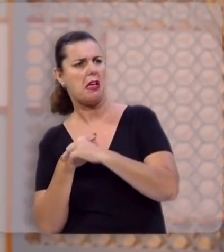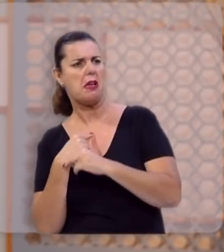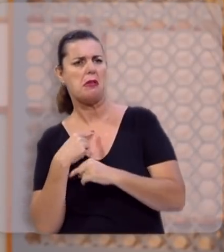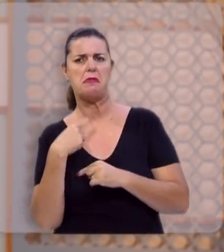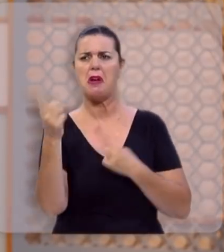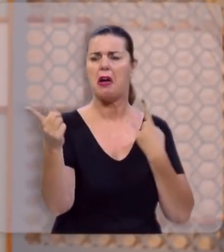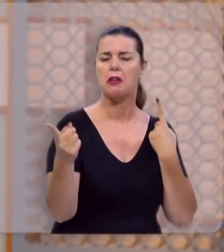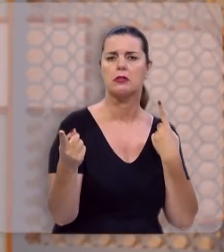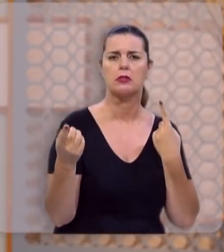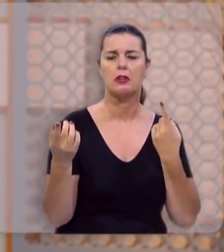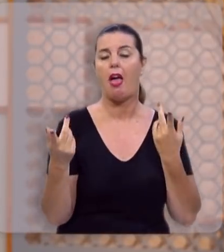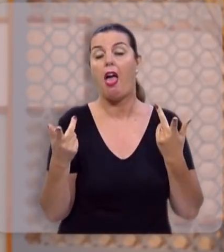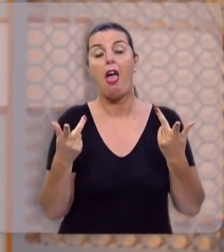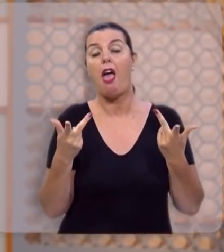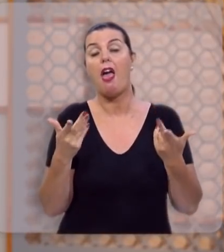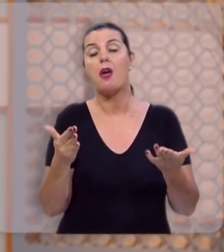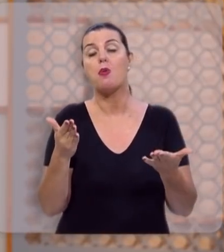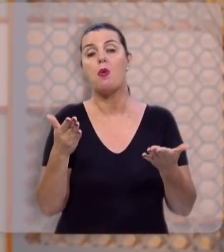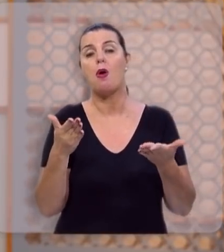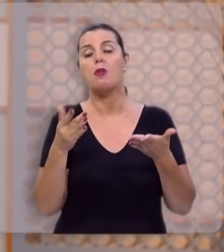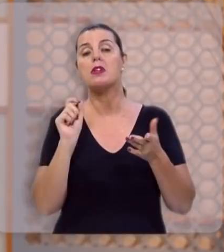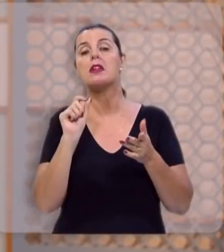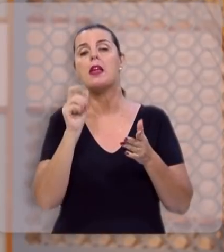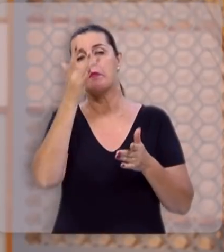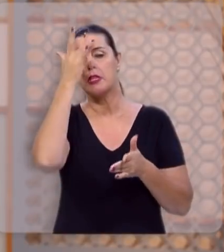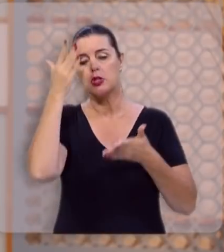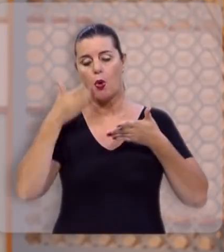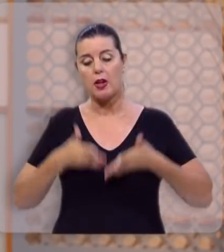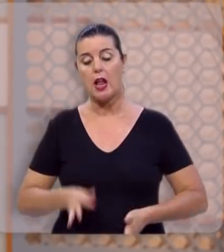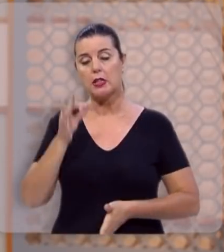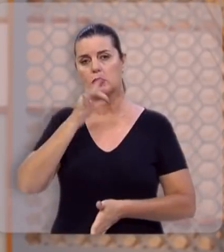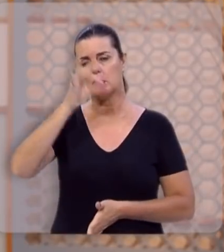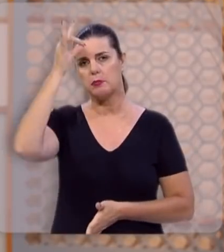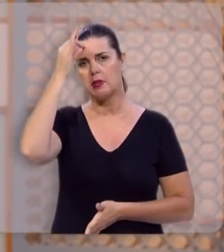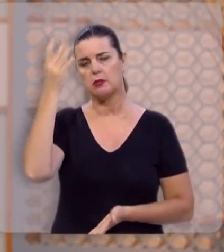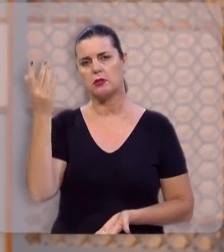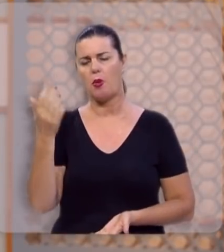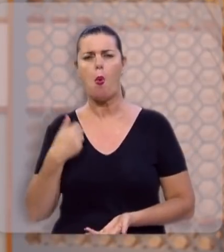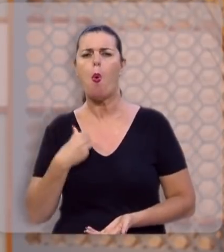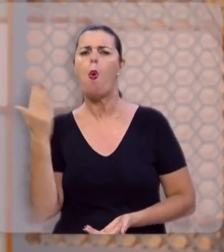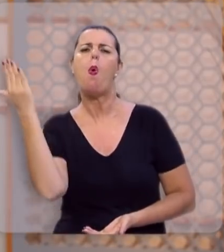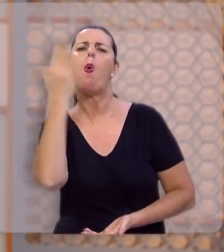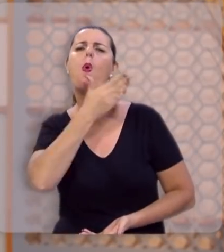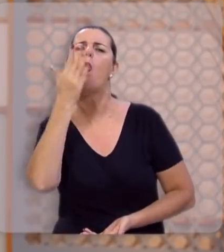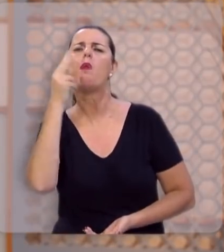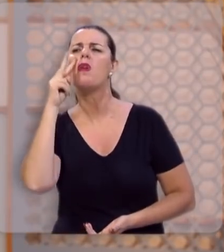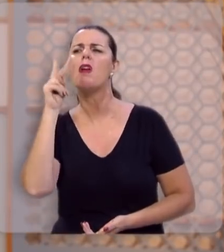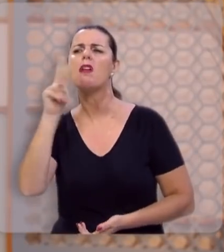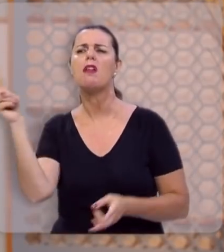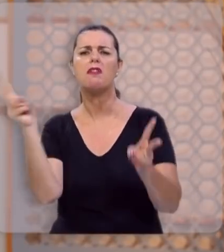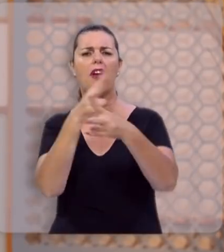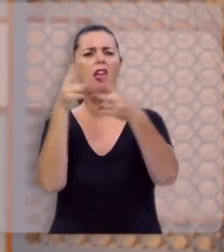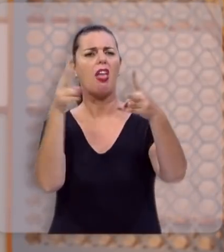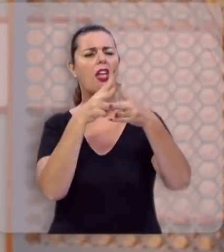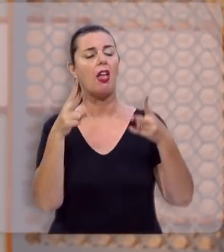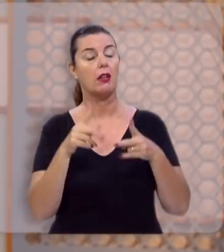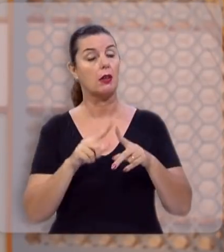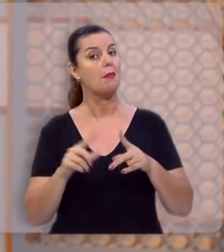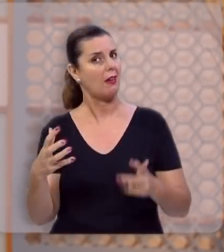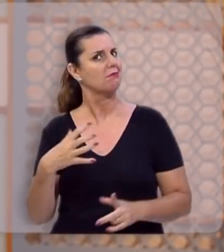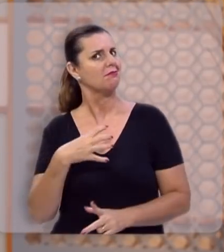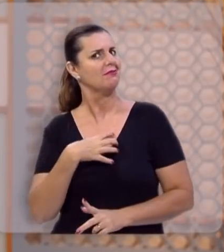Espírito. Olha que figura linda. Você não vê o vento, mas você vê os efeitos do